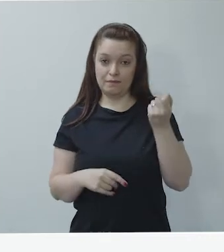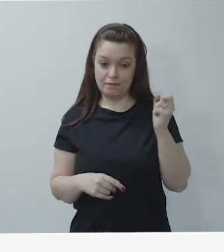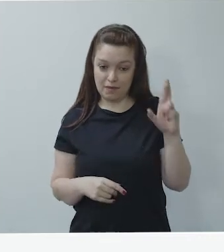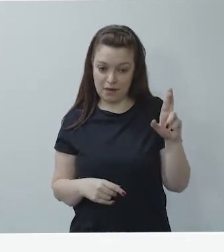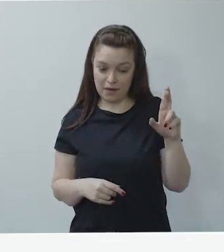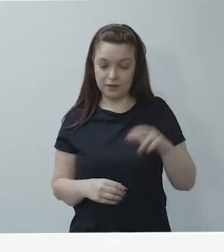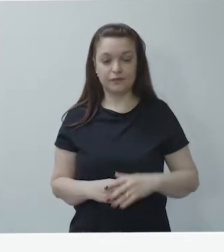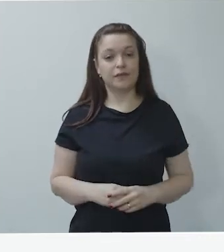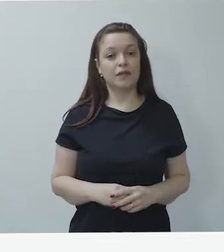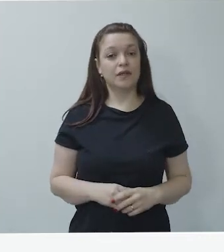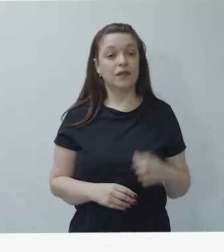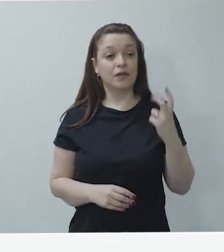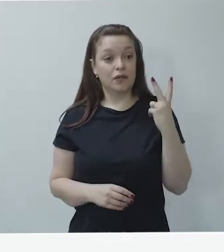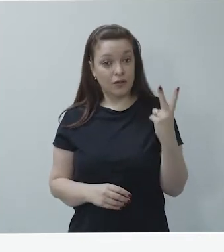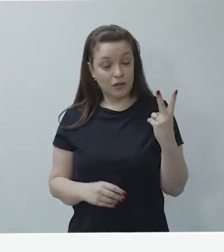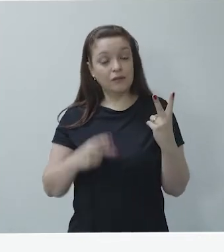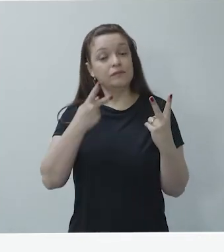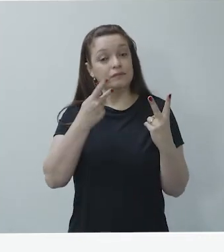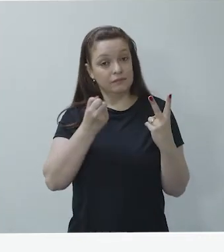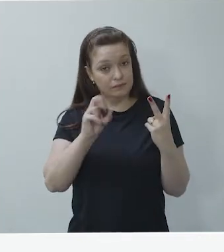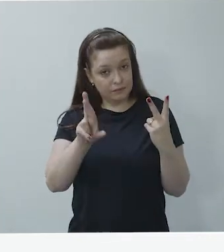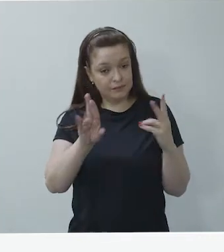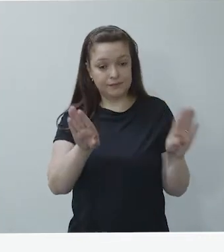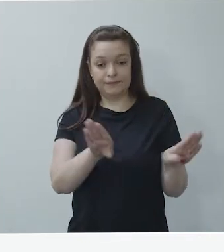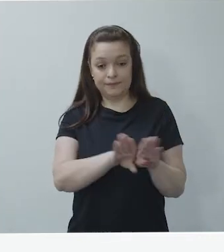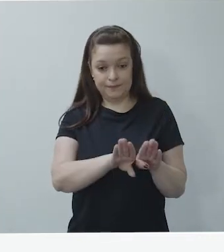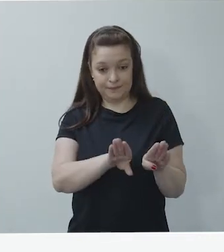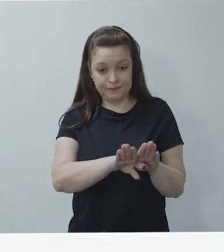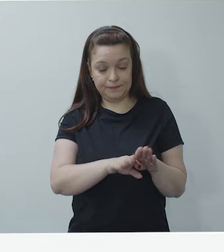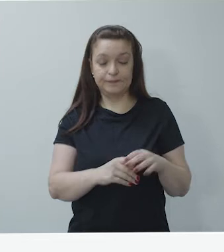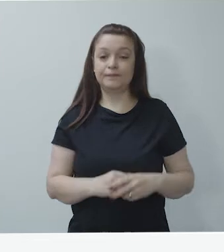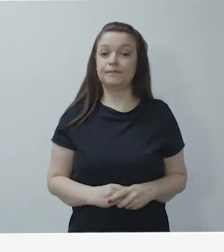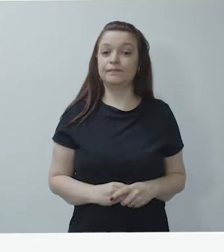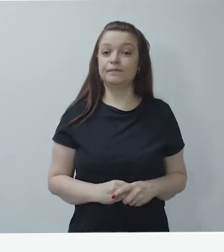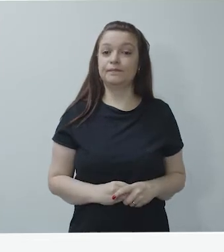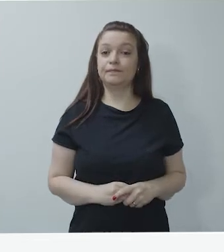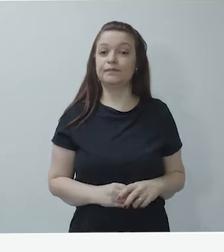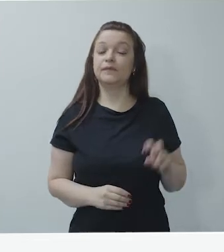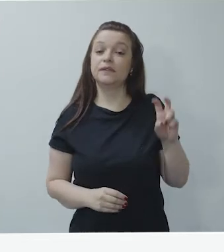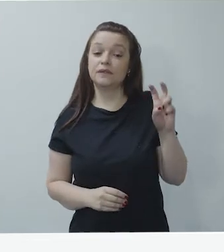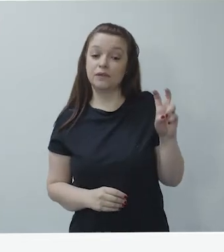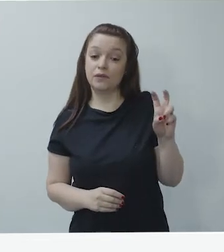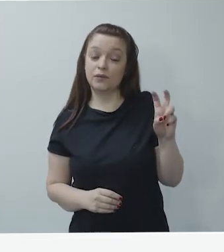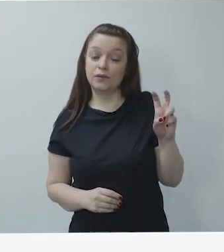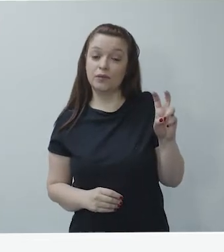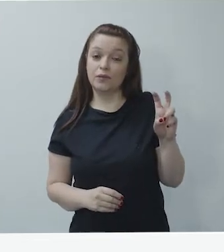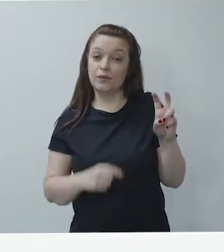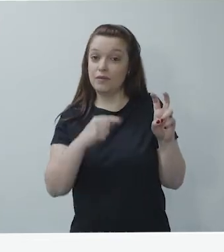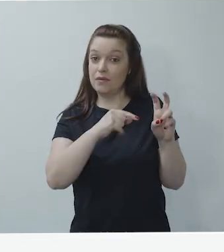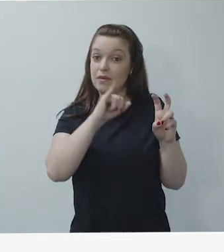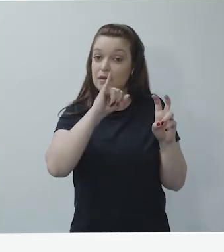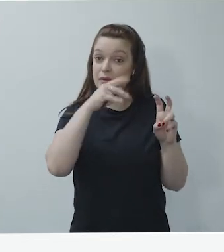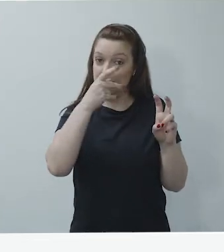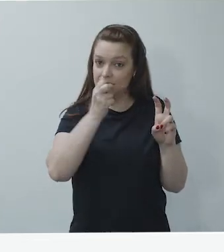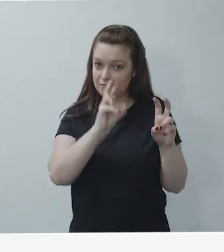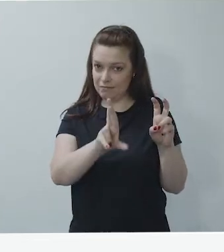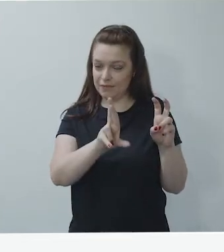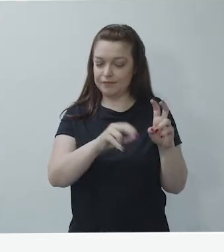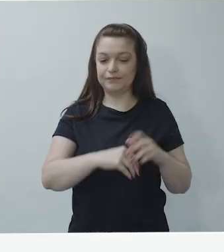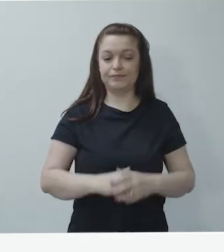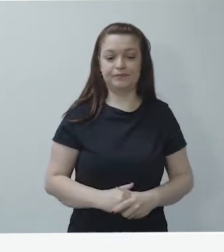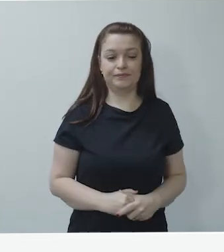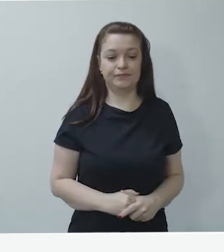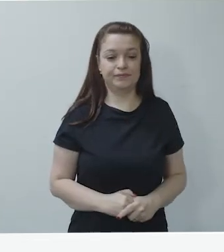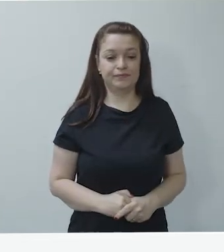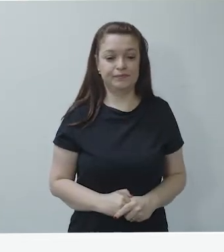par. O número 2 também é um número par. O próximo número da cartela é 5, que é um